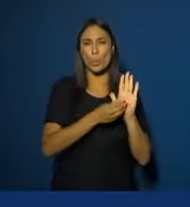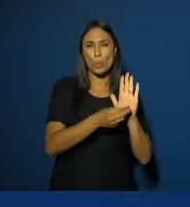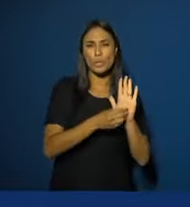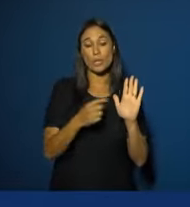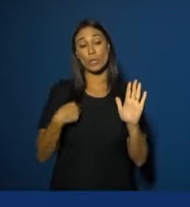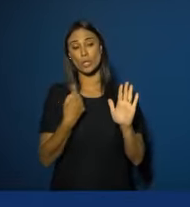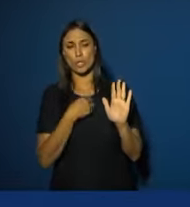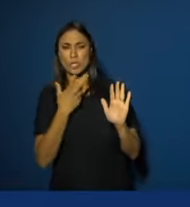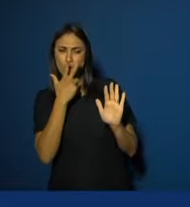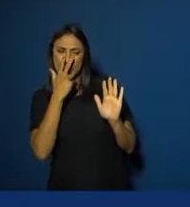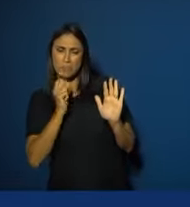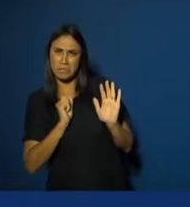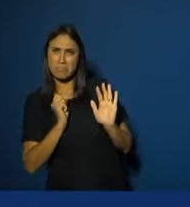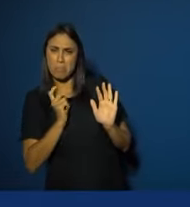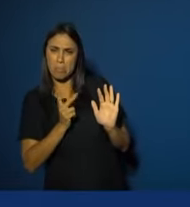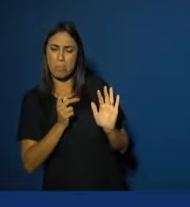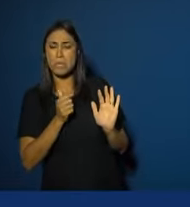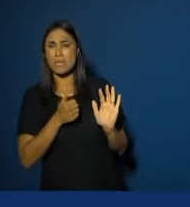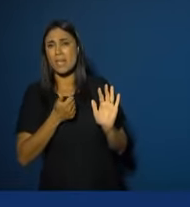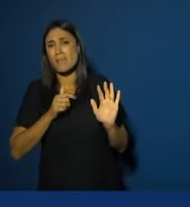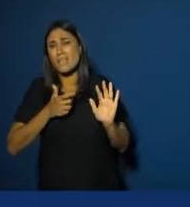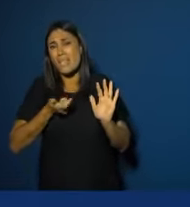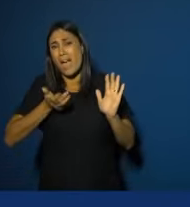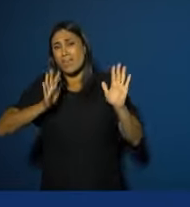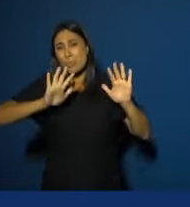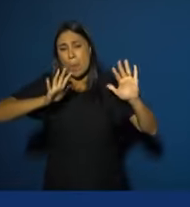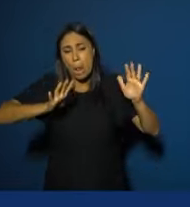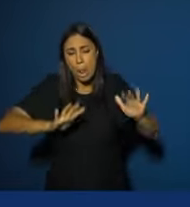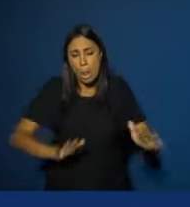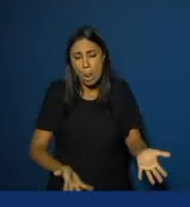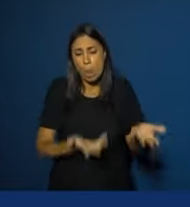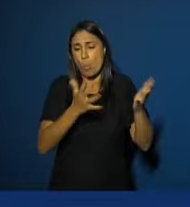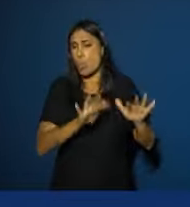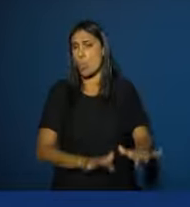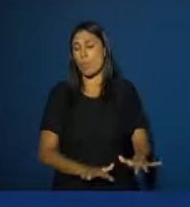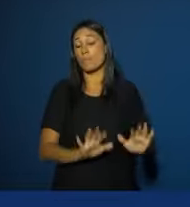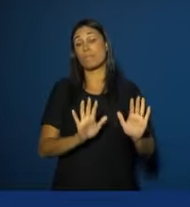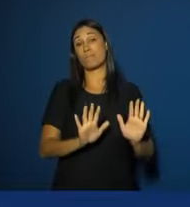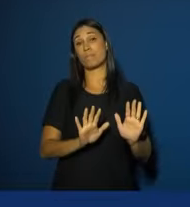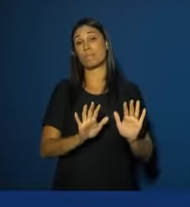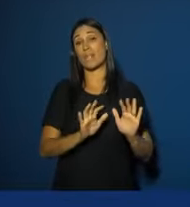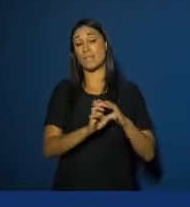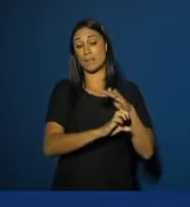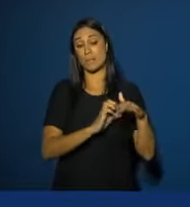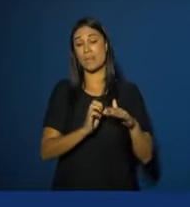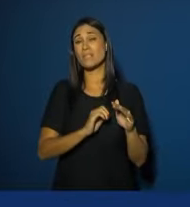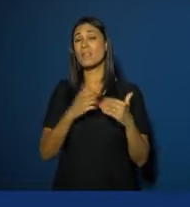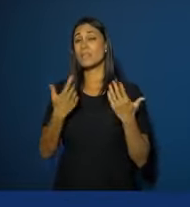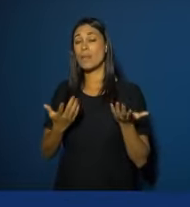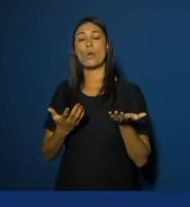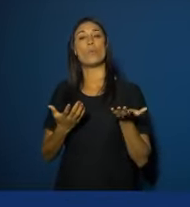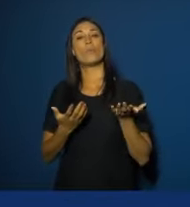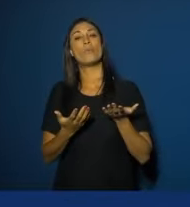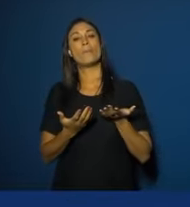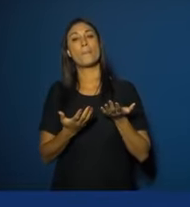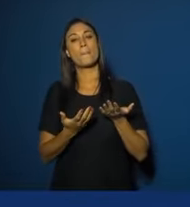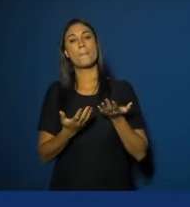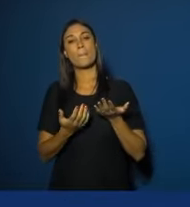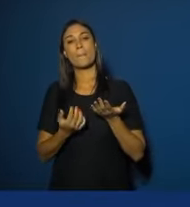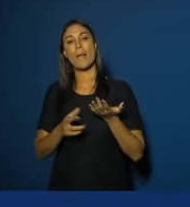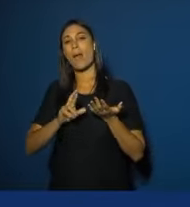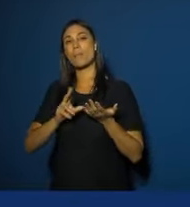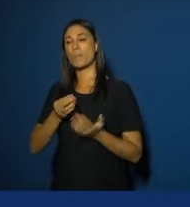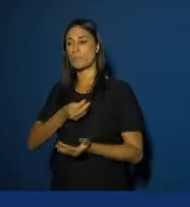nós entendíamos que iria desestimular o mercado, e isso ficou materializado no, na